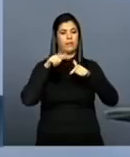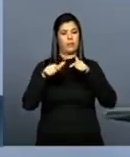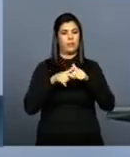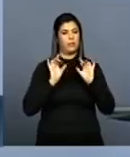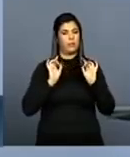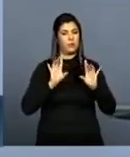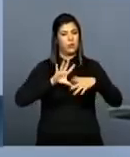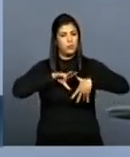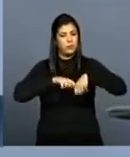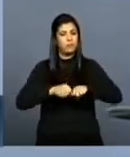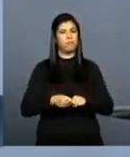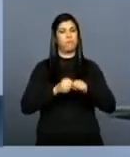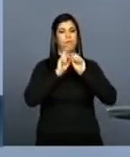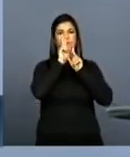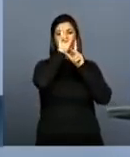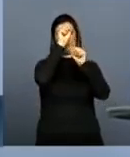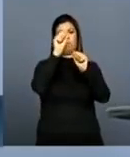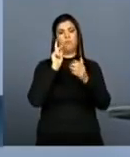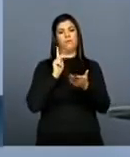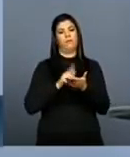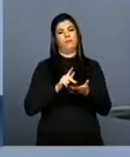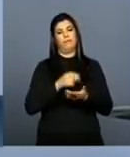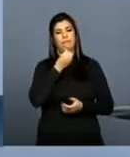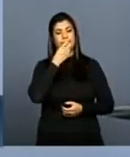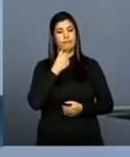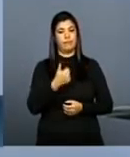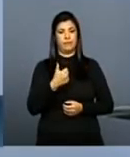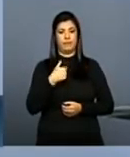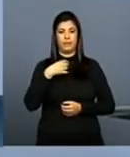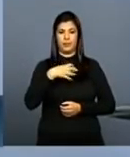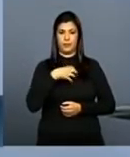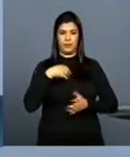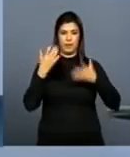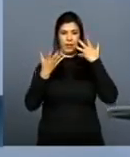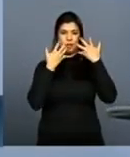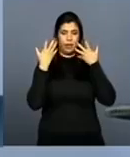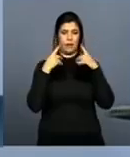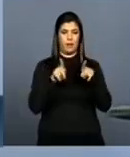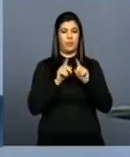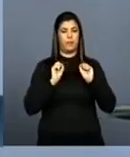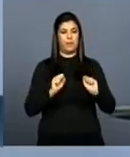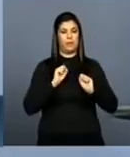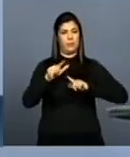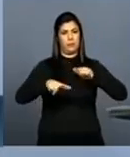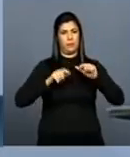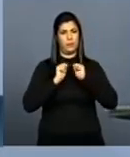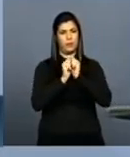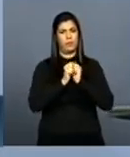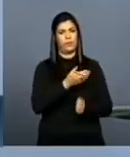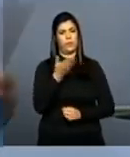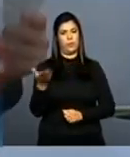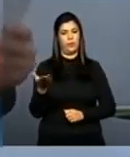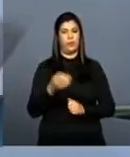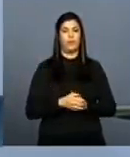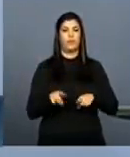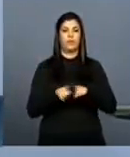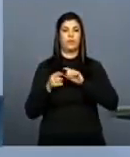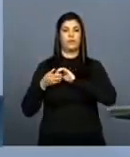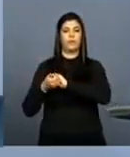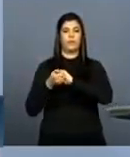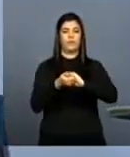só se fortaleceu, né? Então, eu acho que é uma alegria muito grande ter podido trabalhar com vocês. Cumprimentar